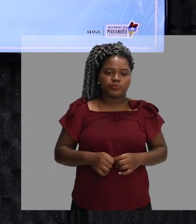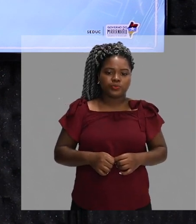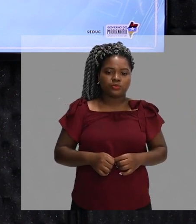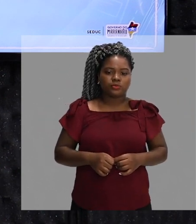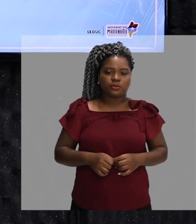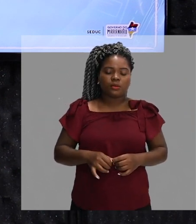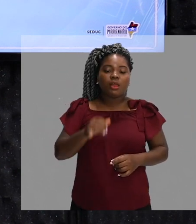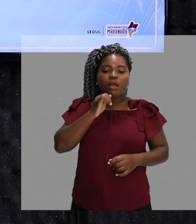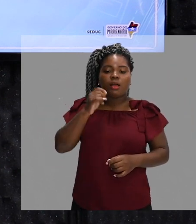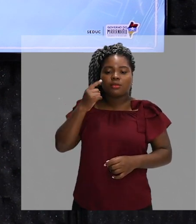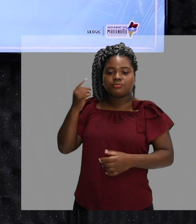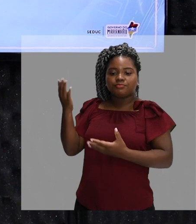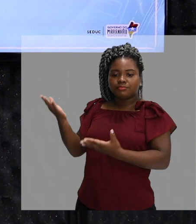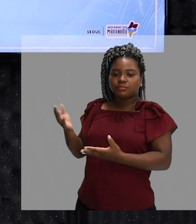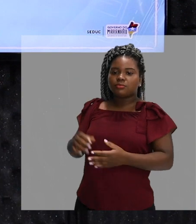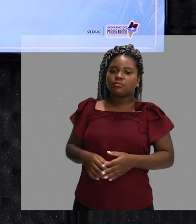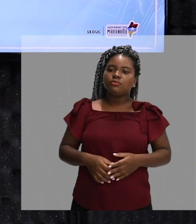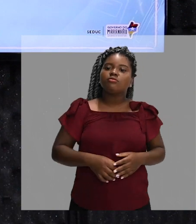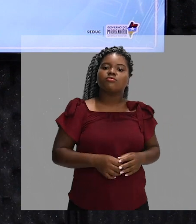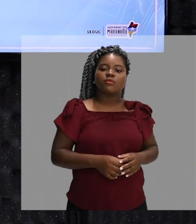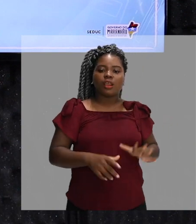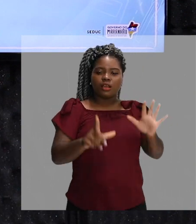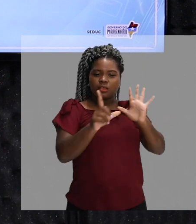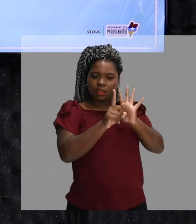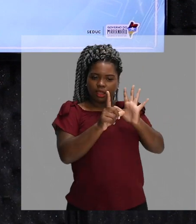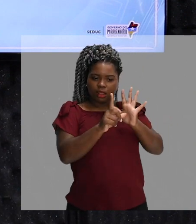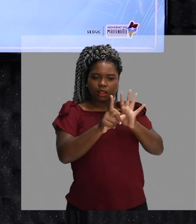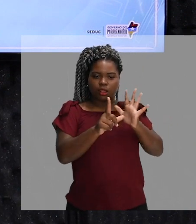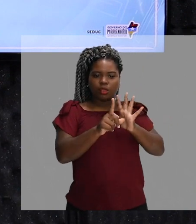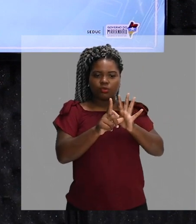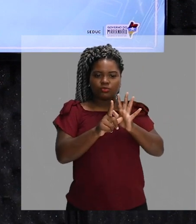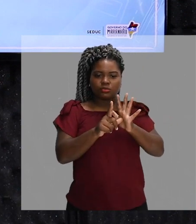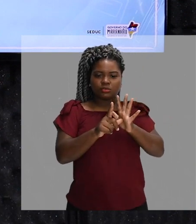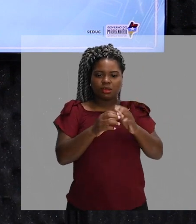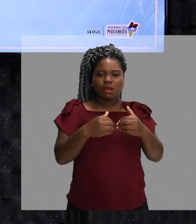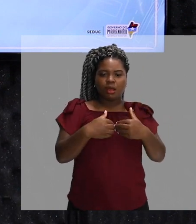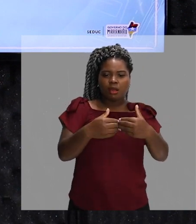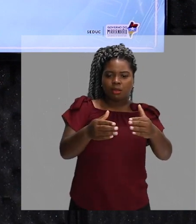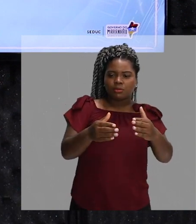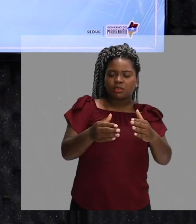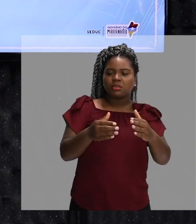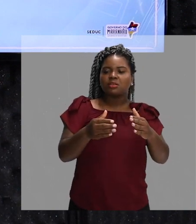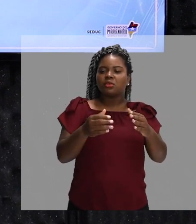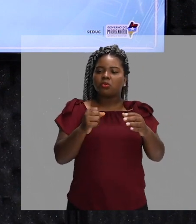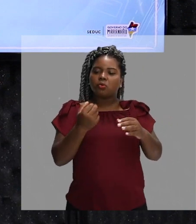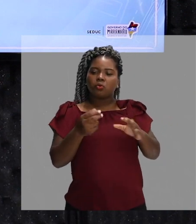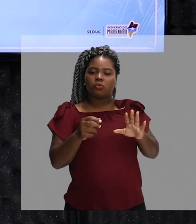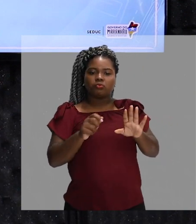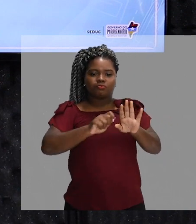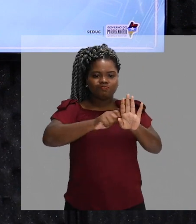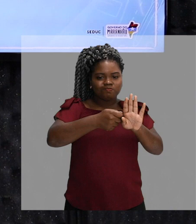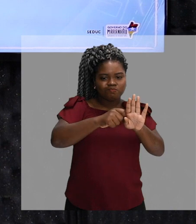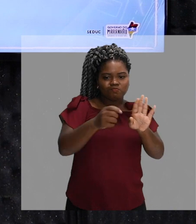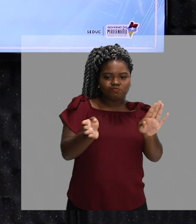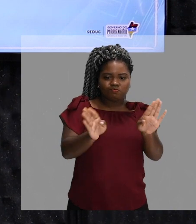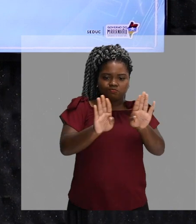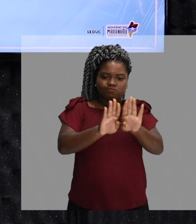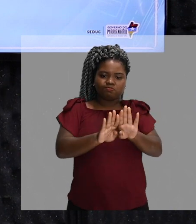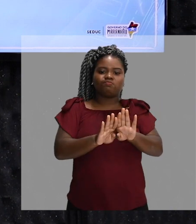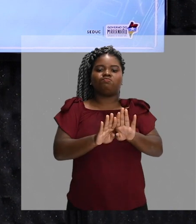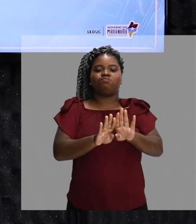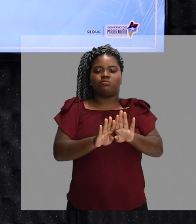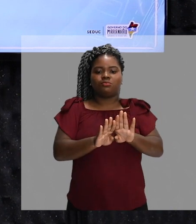de radar. Então, os radares eles fazem parte do nosso dia a dia. No caso dos radares, eles emitem uma